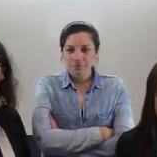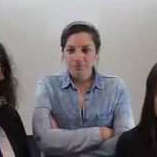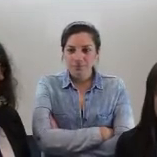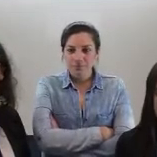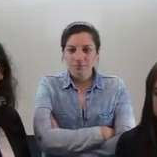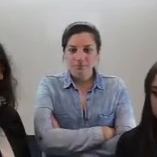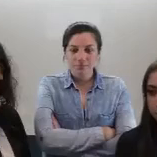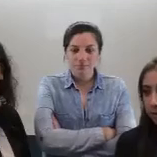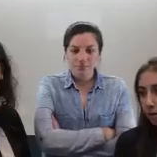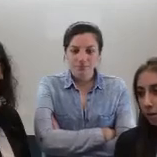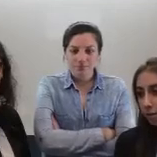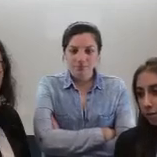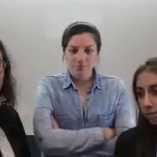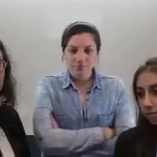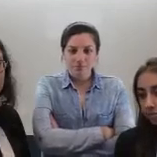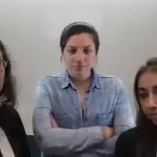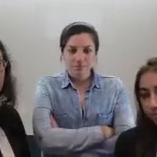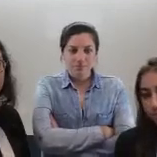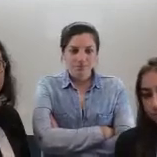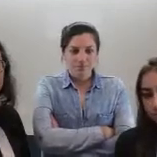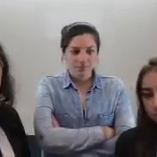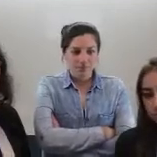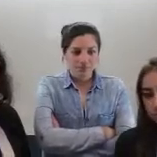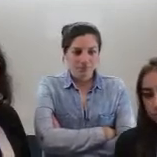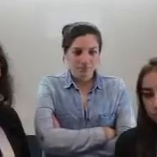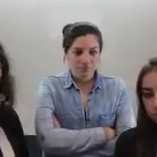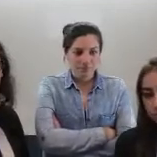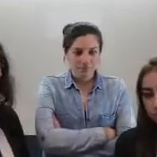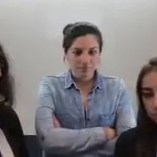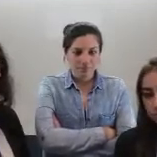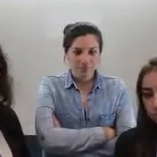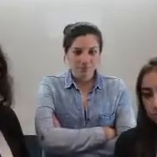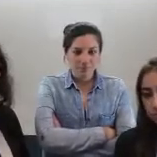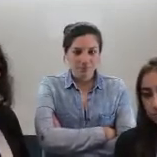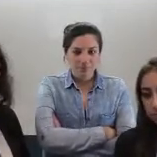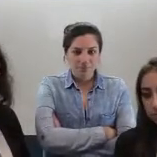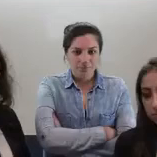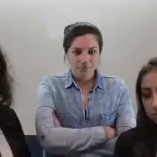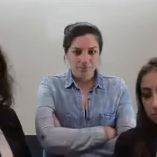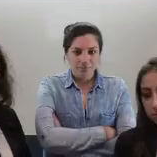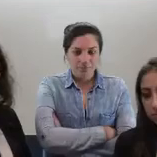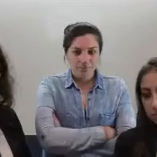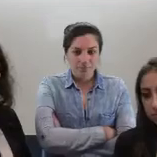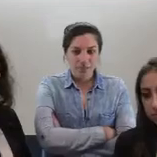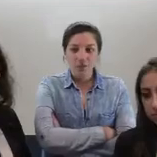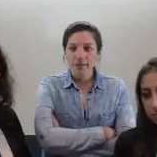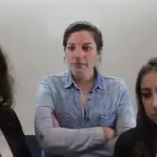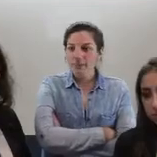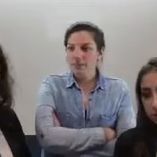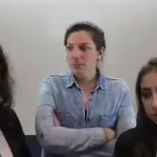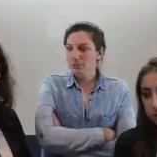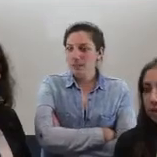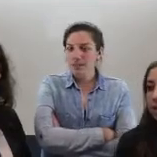Tem a opção também, que é bem importante, de referência, tá? Você pode copiar a referência do artigo, ele já dá Ele